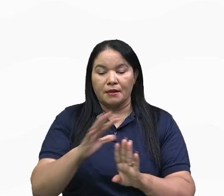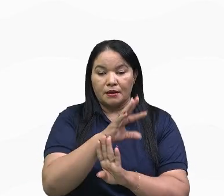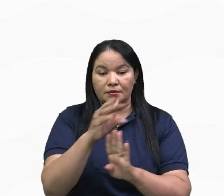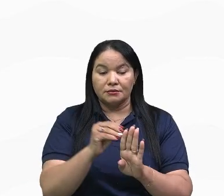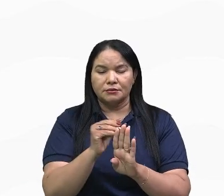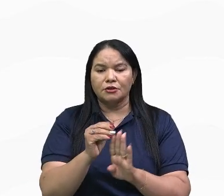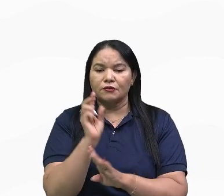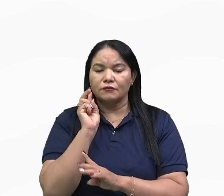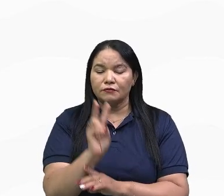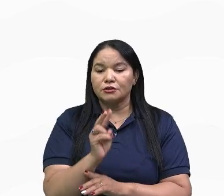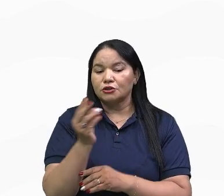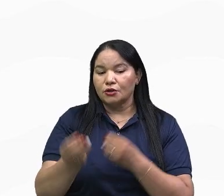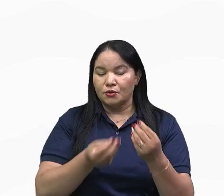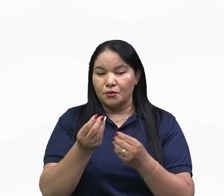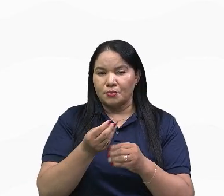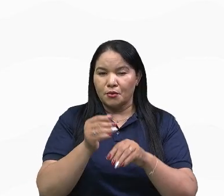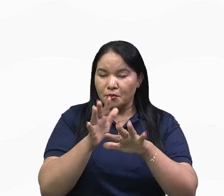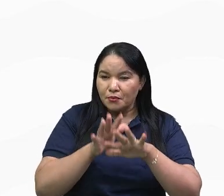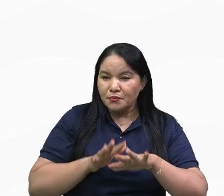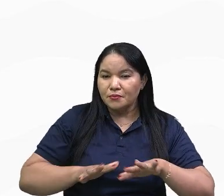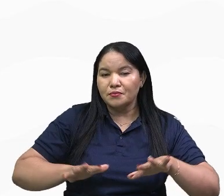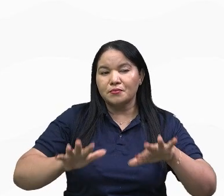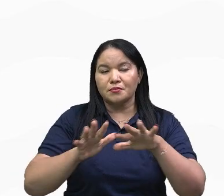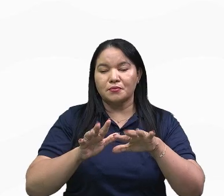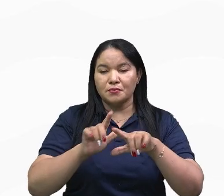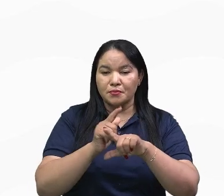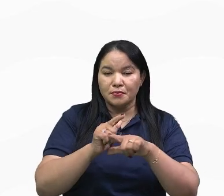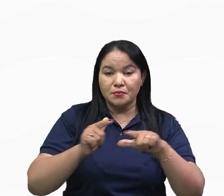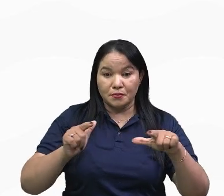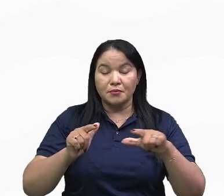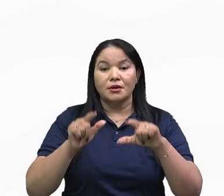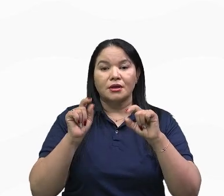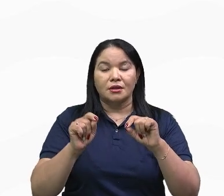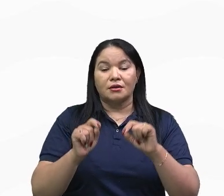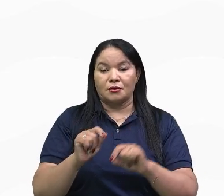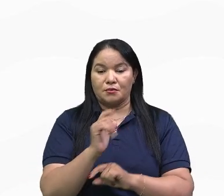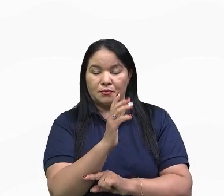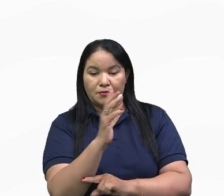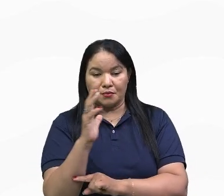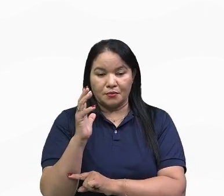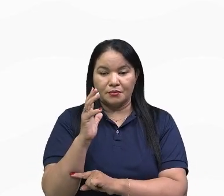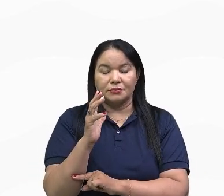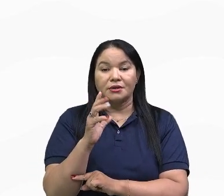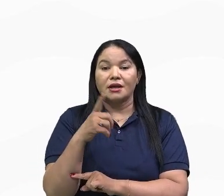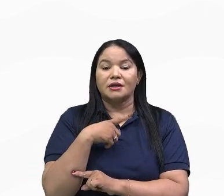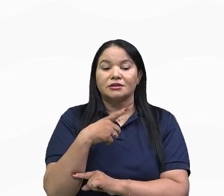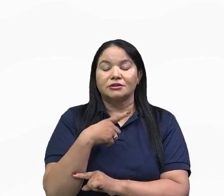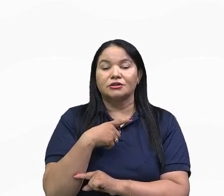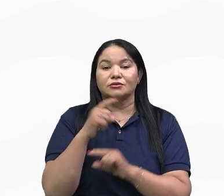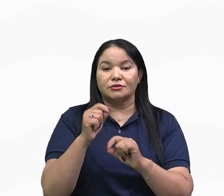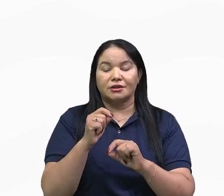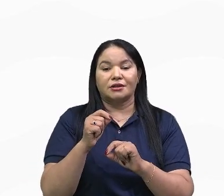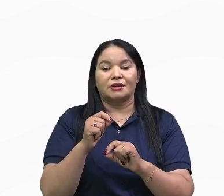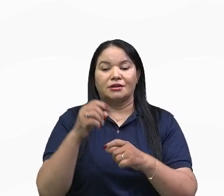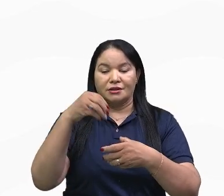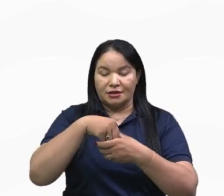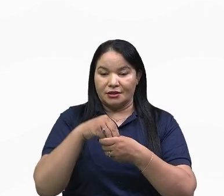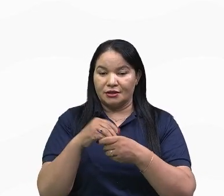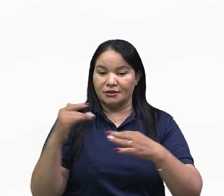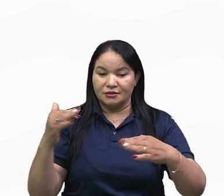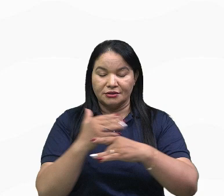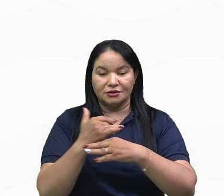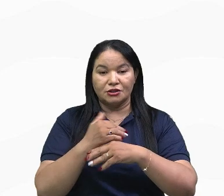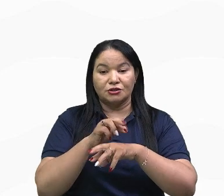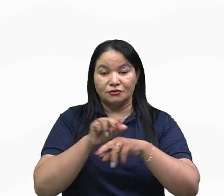frequentemente vista como uma vastidão de floresta, mas ela abriga grandes centros urbanos com